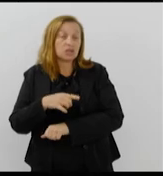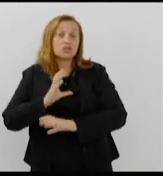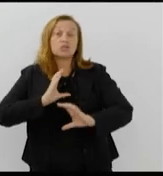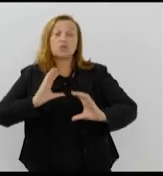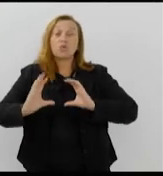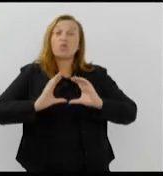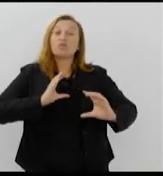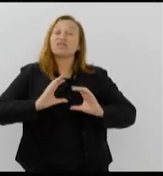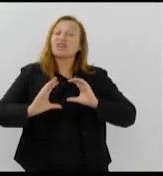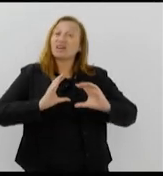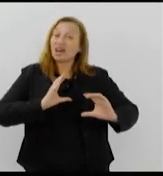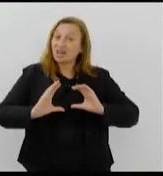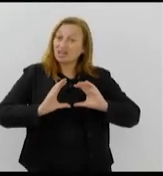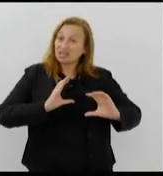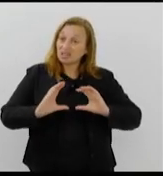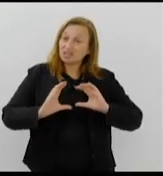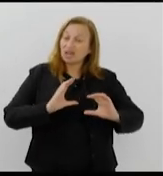E,